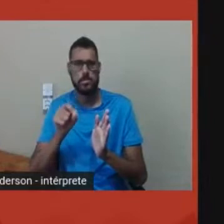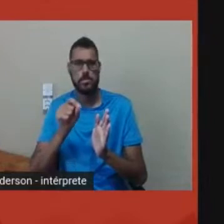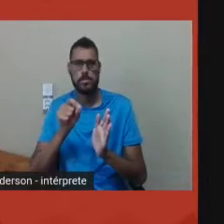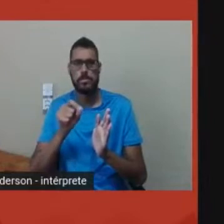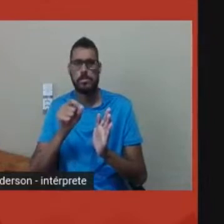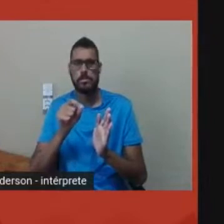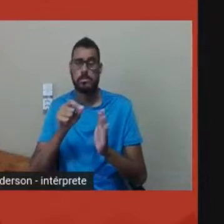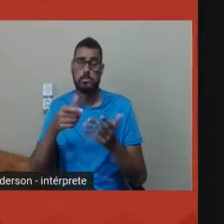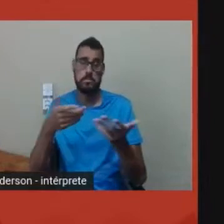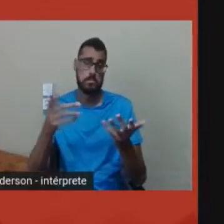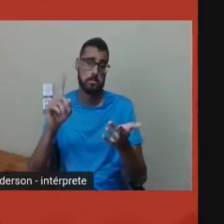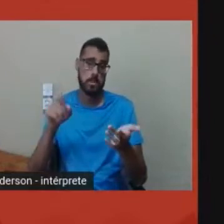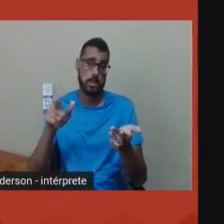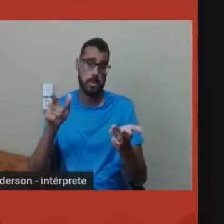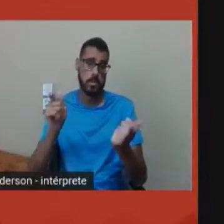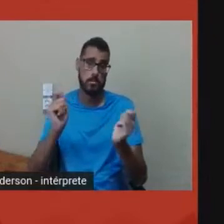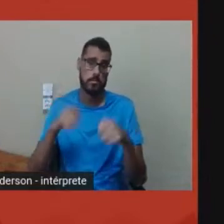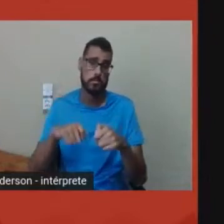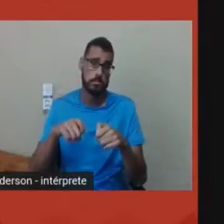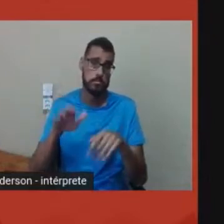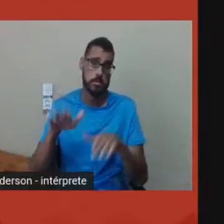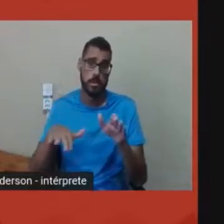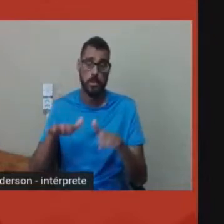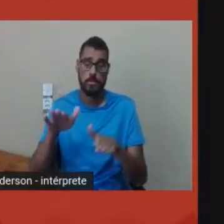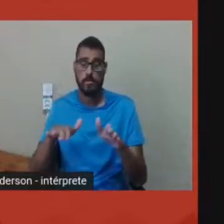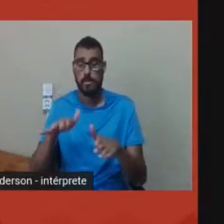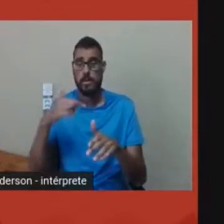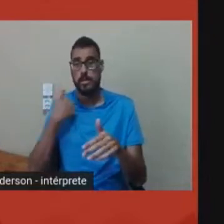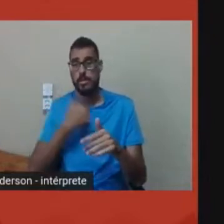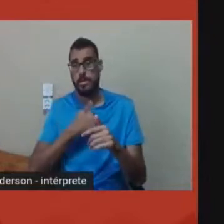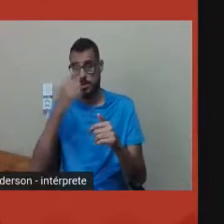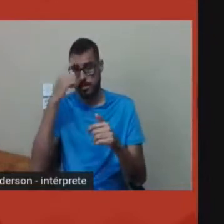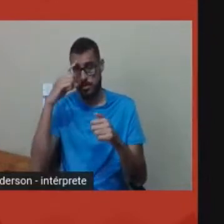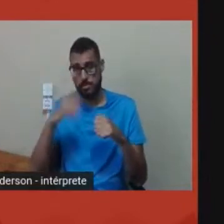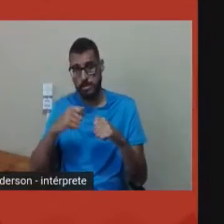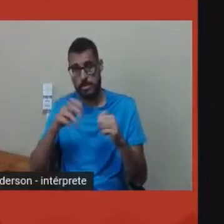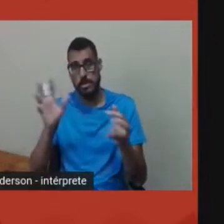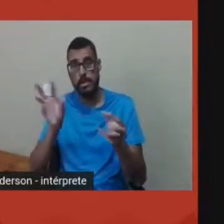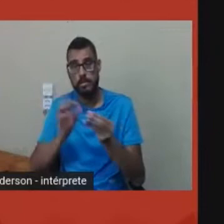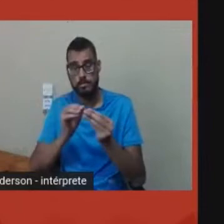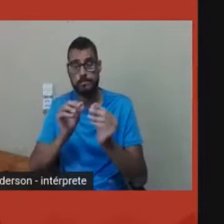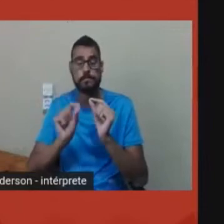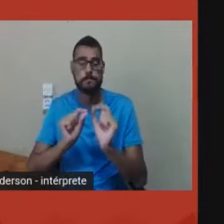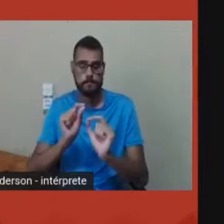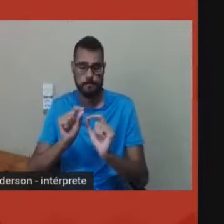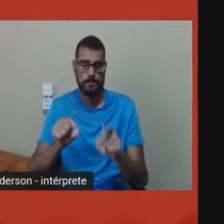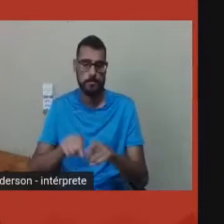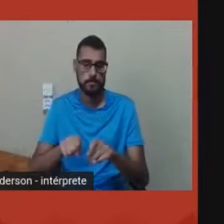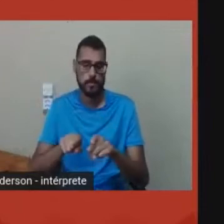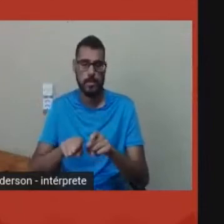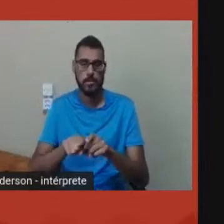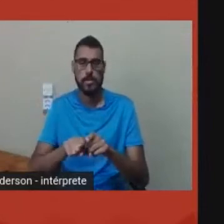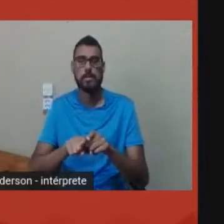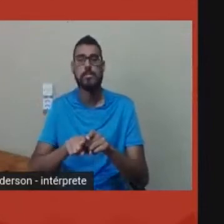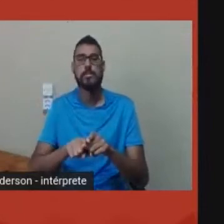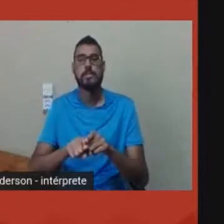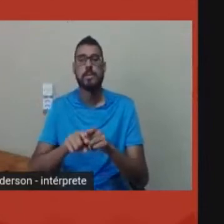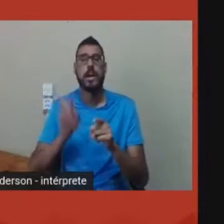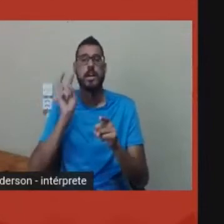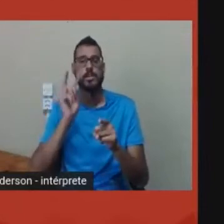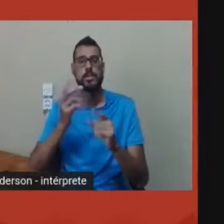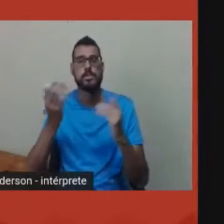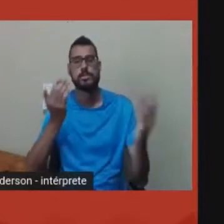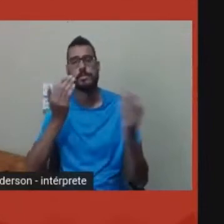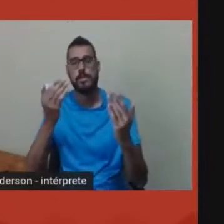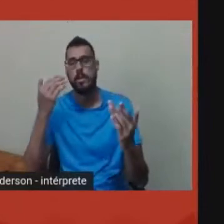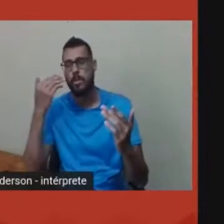o caso. Acho que a gente precisa sumarizar que antes, né, o que a gente viu de semelhanças e diferenças entre